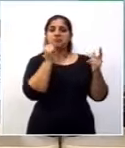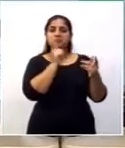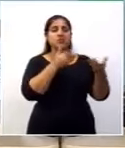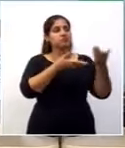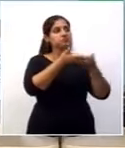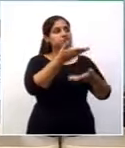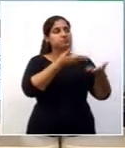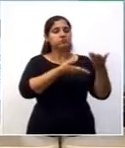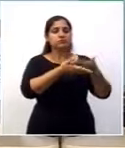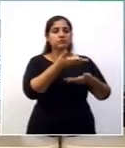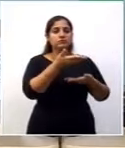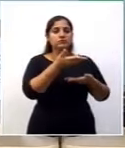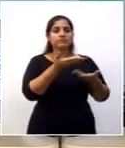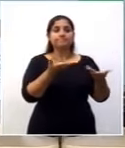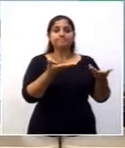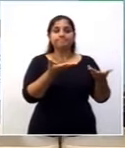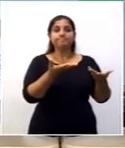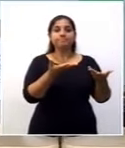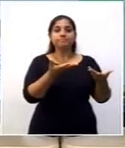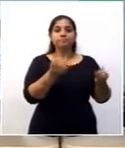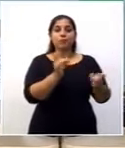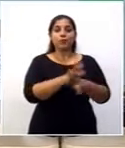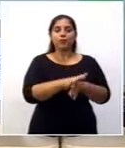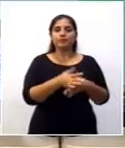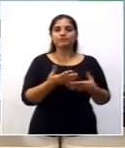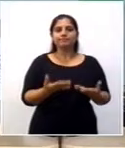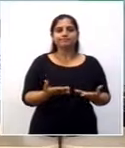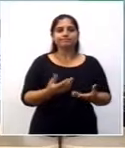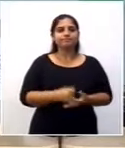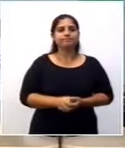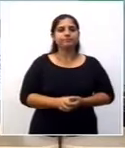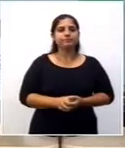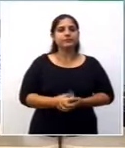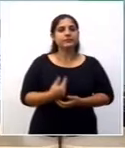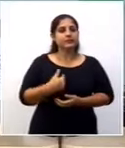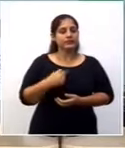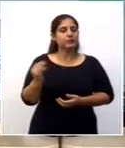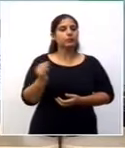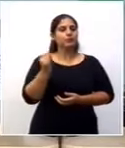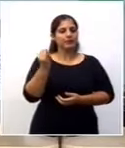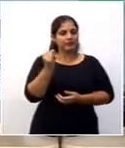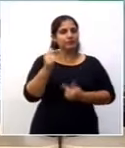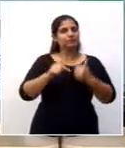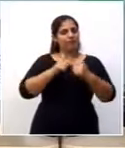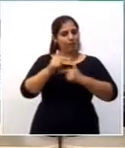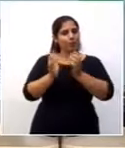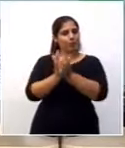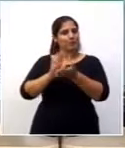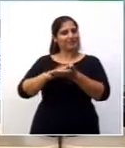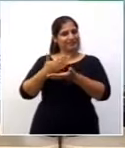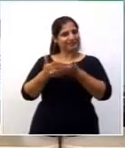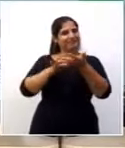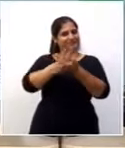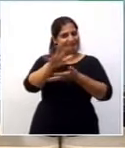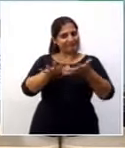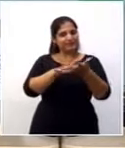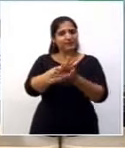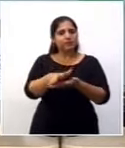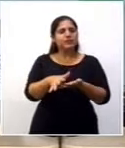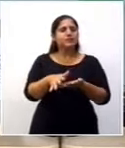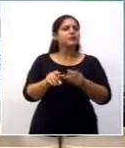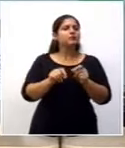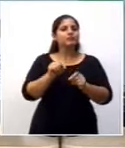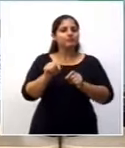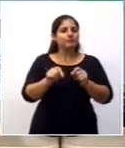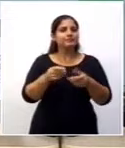cara queria, né, e atendeu prontamente. Então, é muito importante esse trabalho aí dos intérpretes de Libras, né,